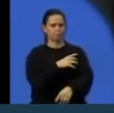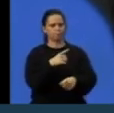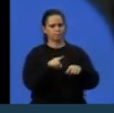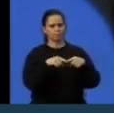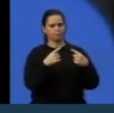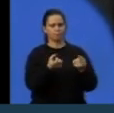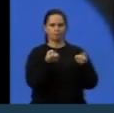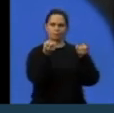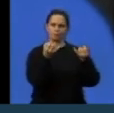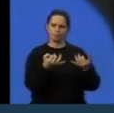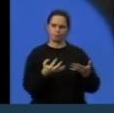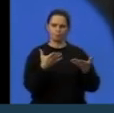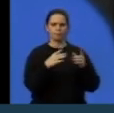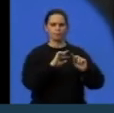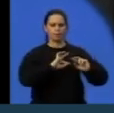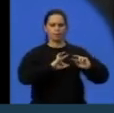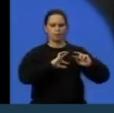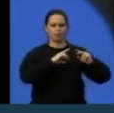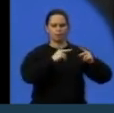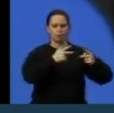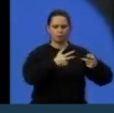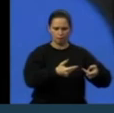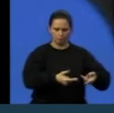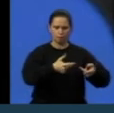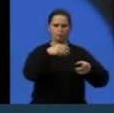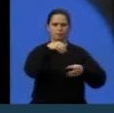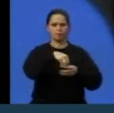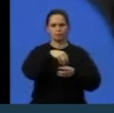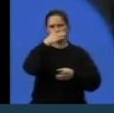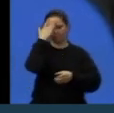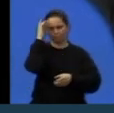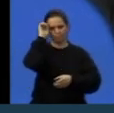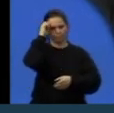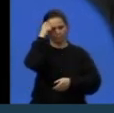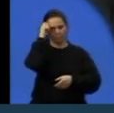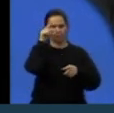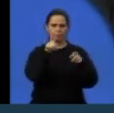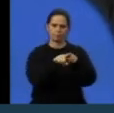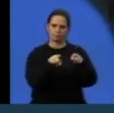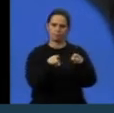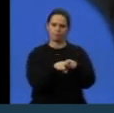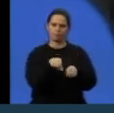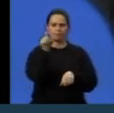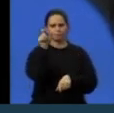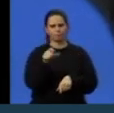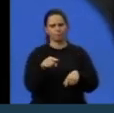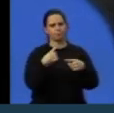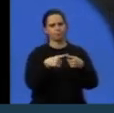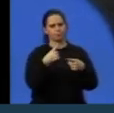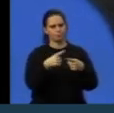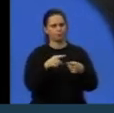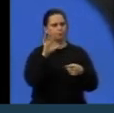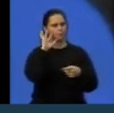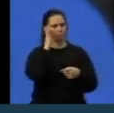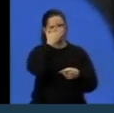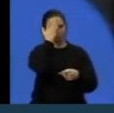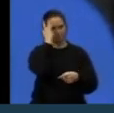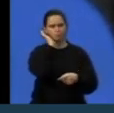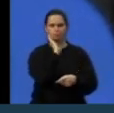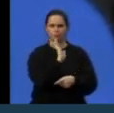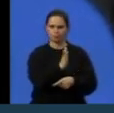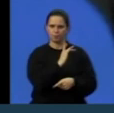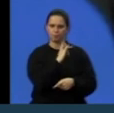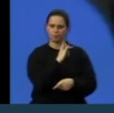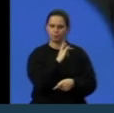explicações do porquê que esse tipo de doença acomete também pessoas da raça negra, bem como com pessoas que já